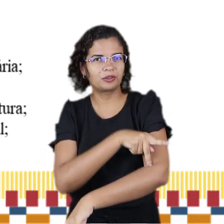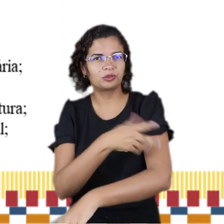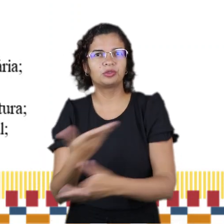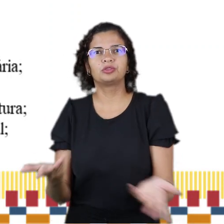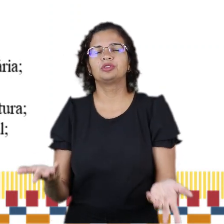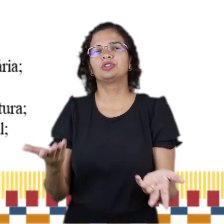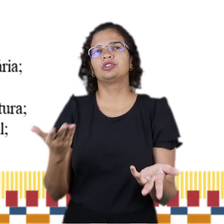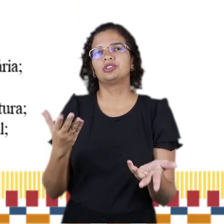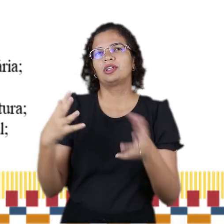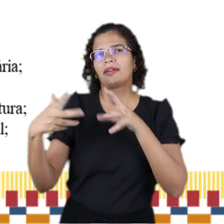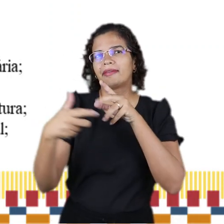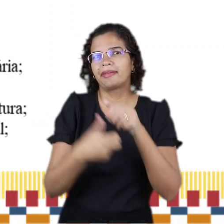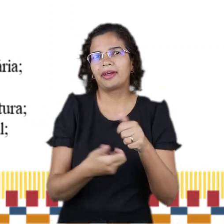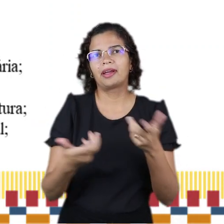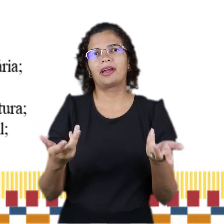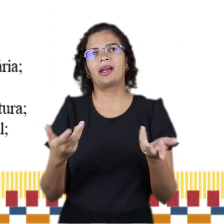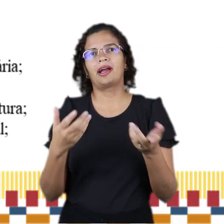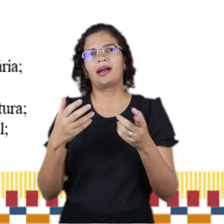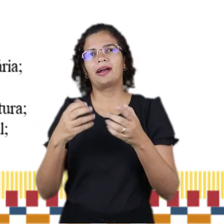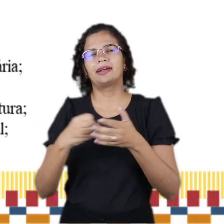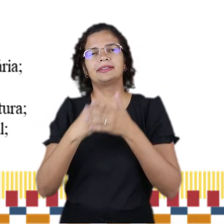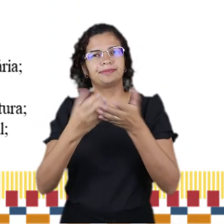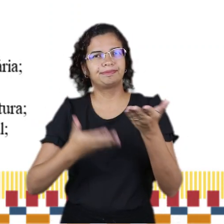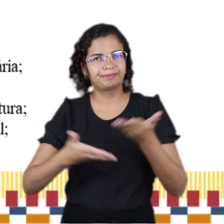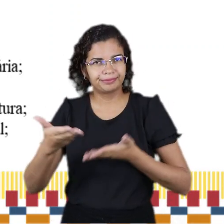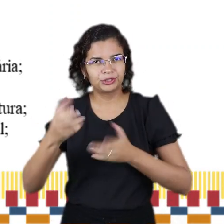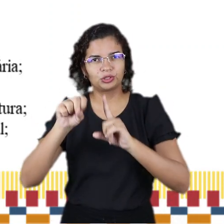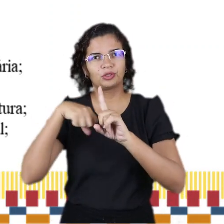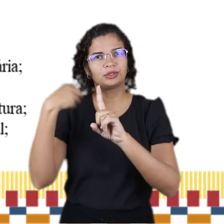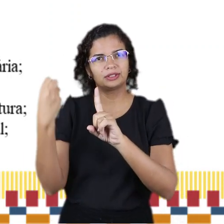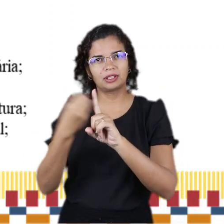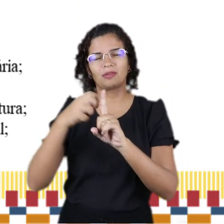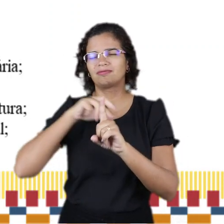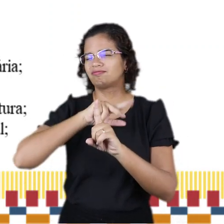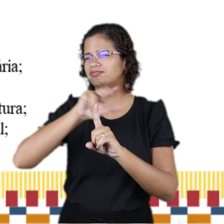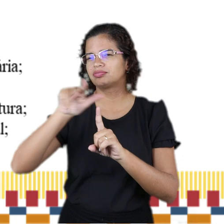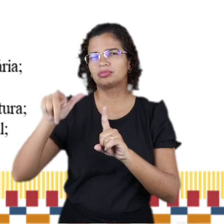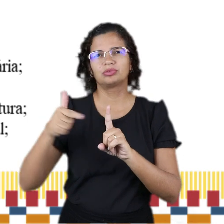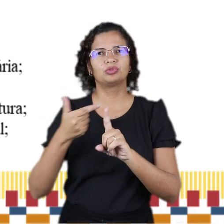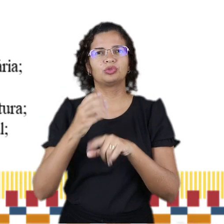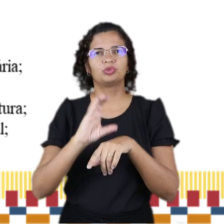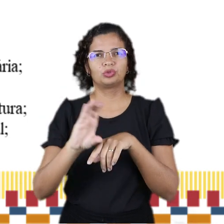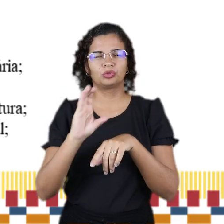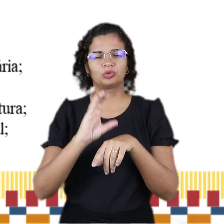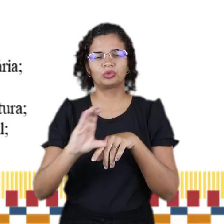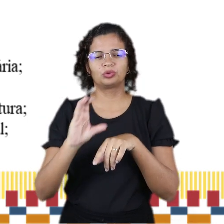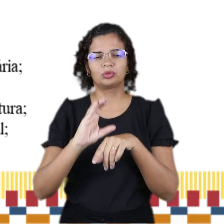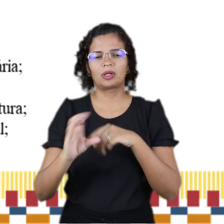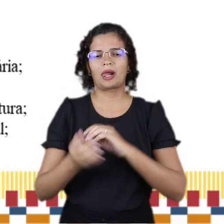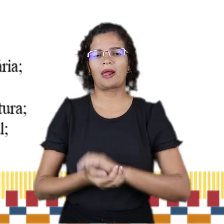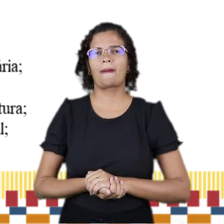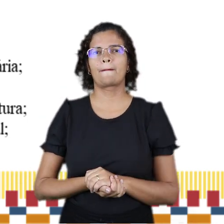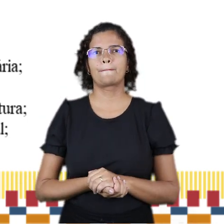exemplos, agronomia, ciências da computação, desenho industrial, informática, matemática, uma gama de